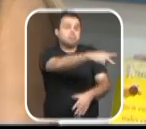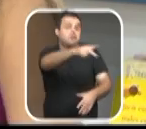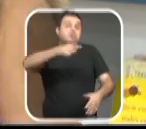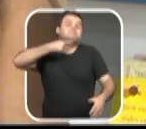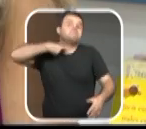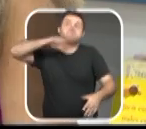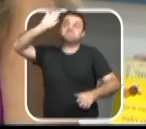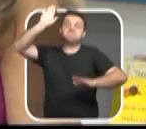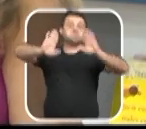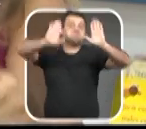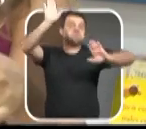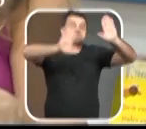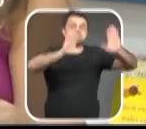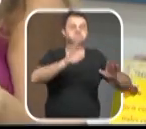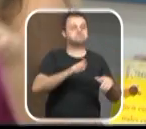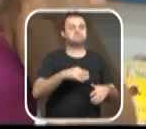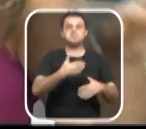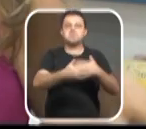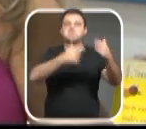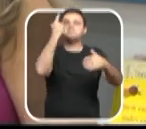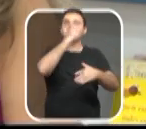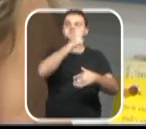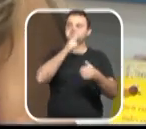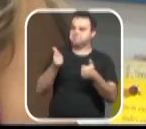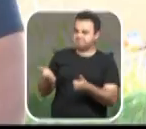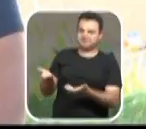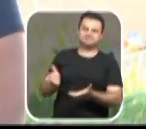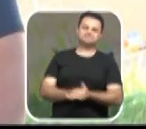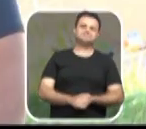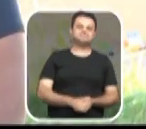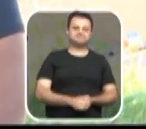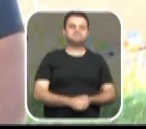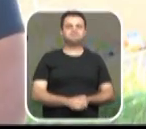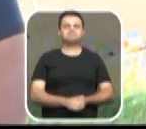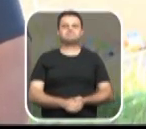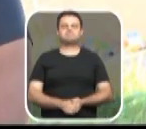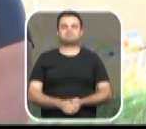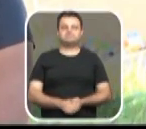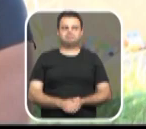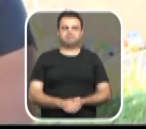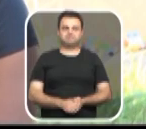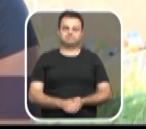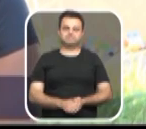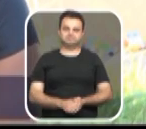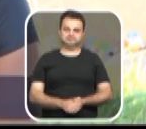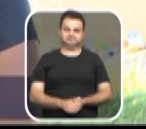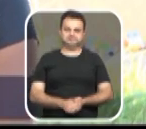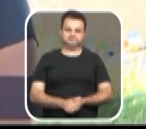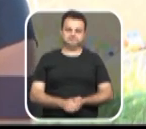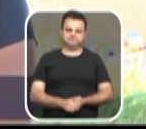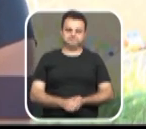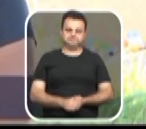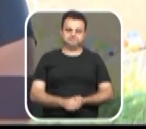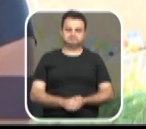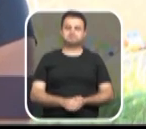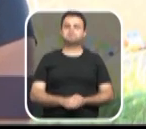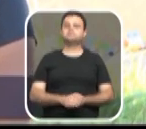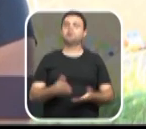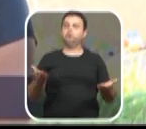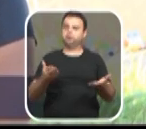deu um resultado muito positivo, tanto para ele quanto para o restante da sala. A gente passa por tantos